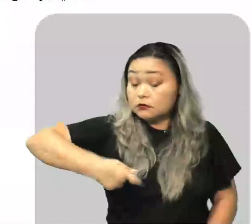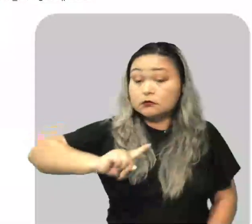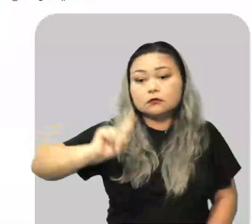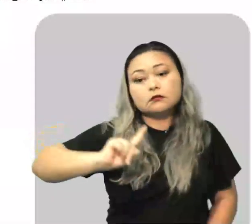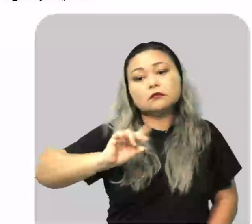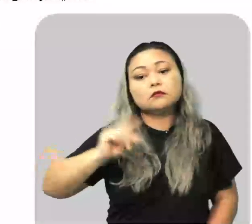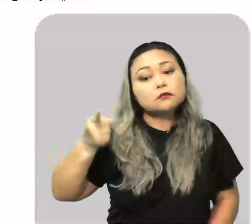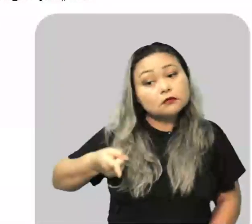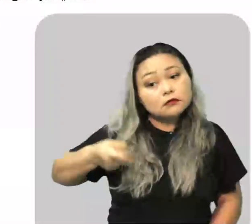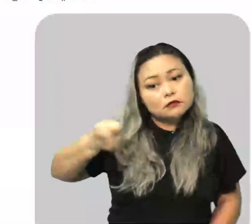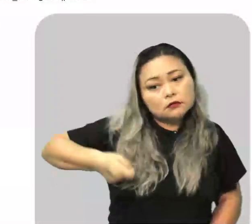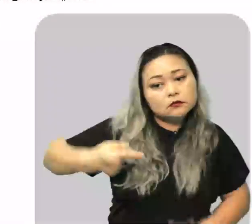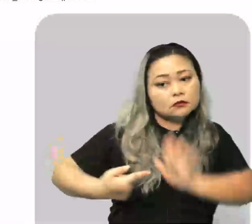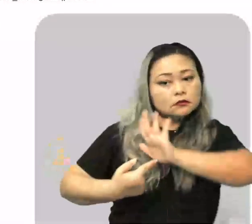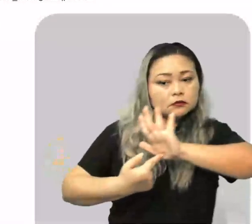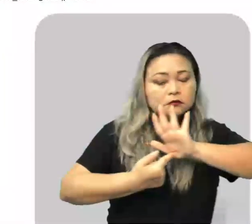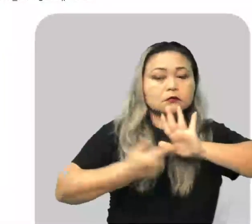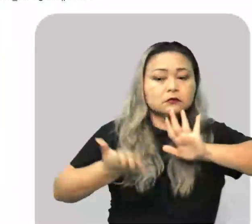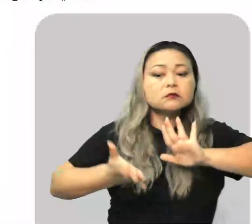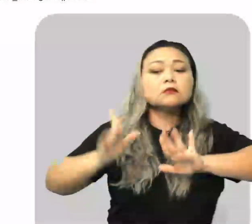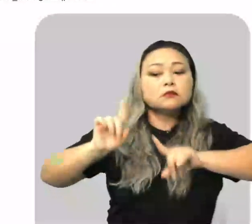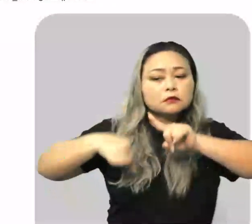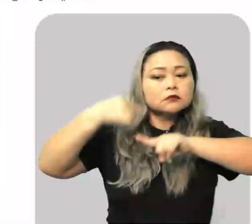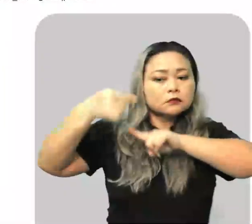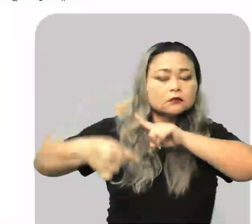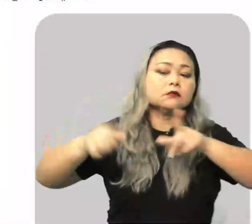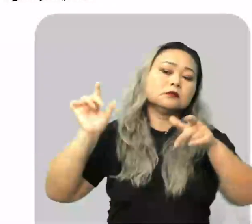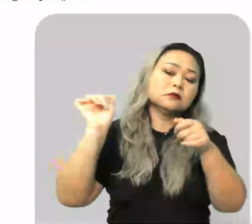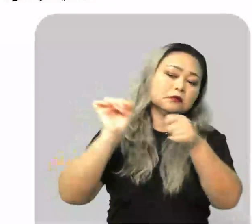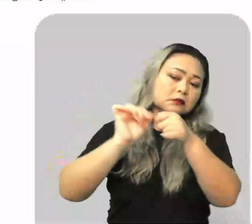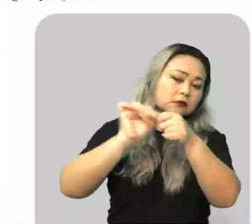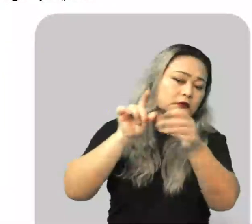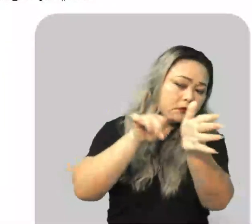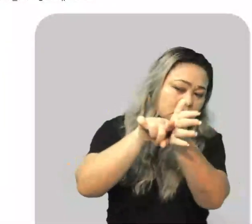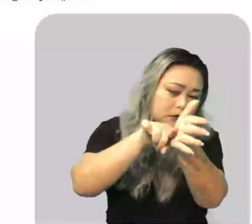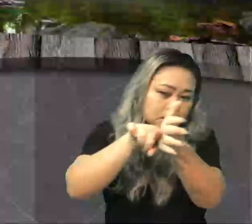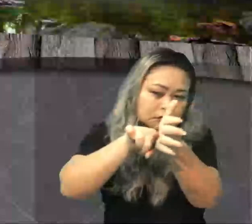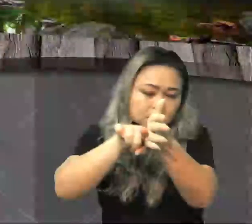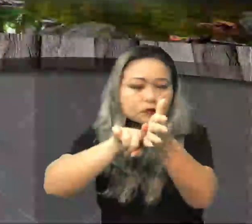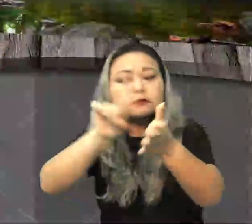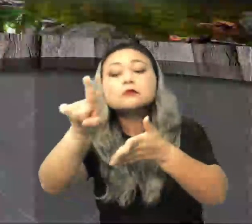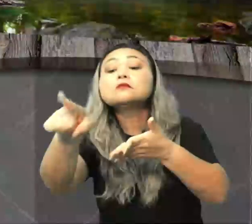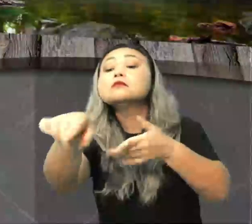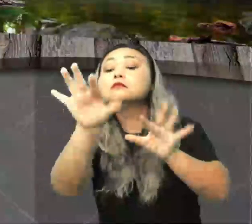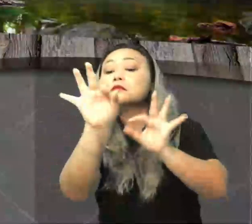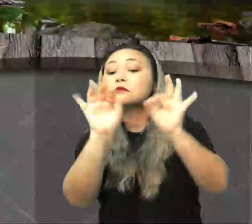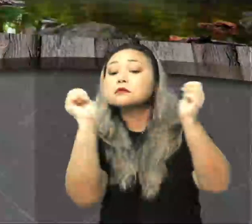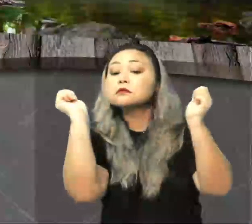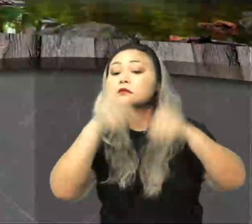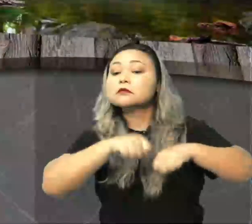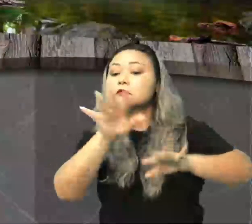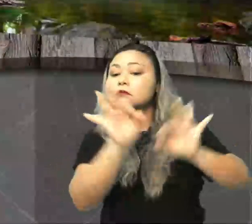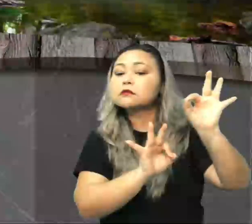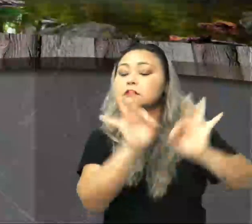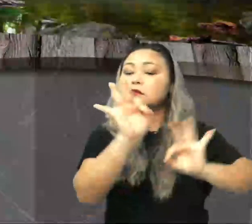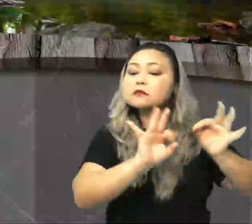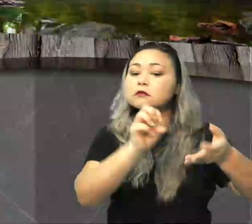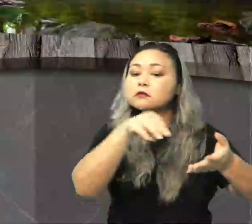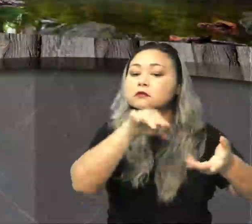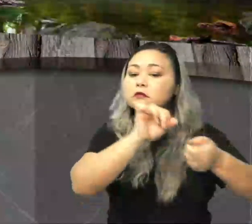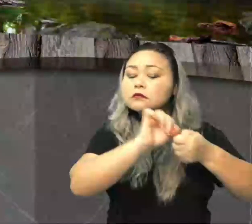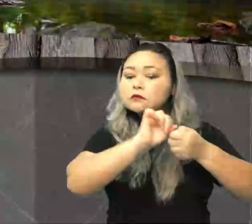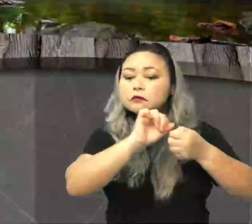vai trabalhar com estes que estão sendo apresentados aqui, mas você vai fazer a sua pesquisa para poder montar esses modelos